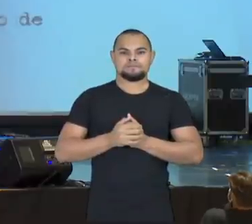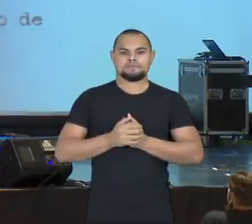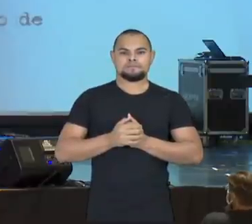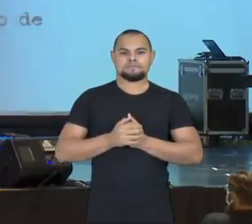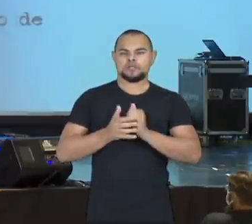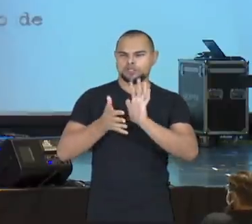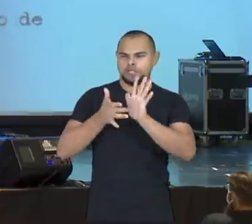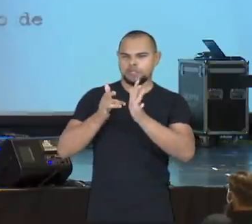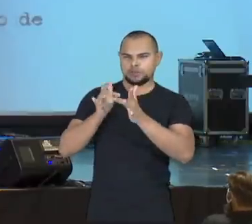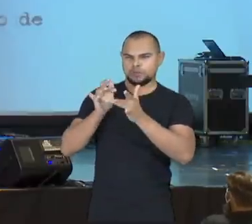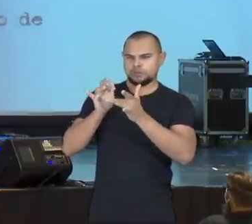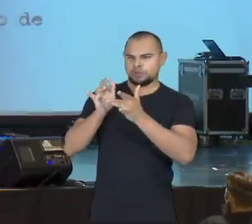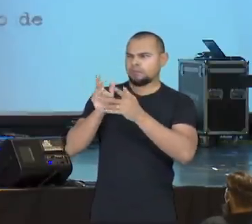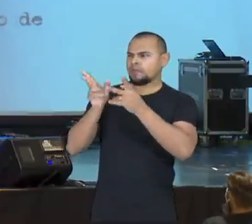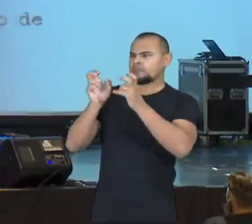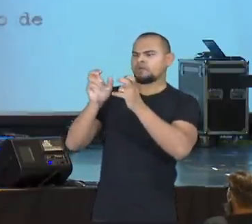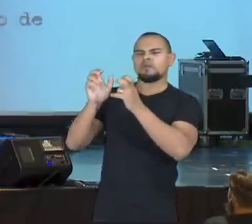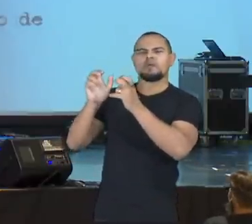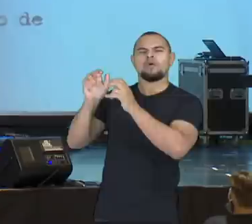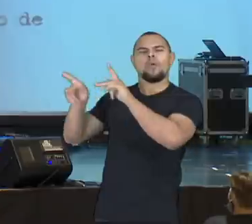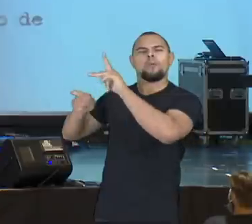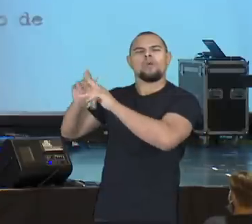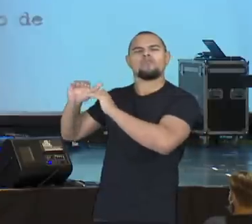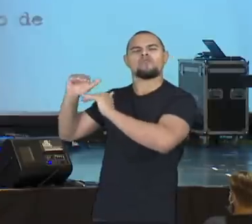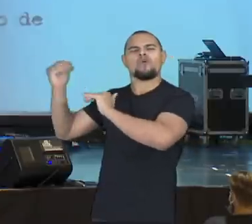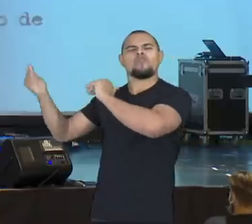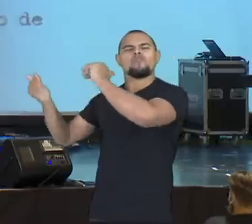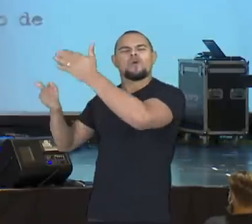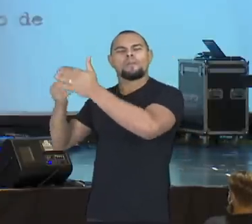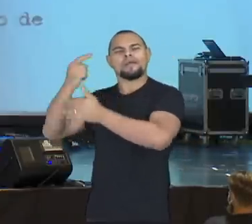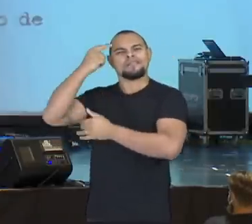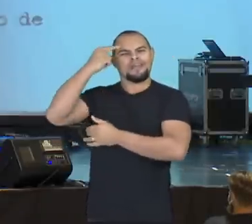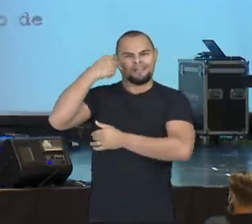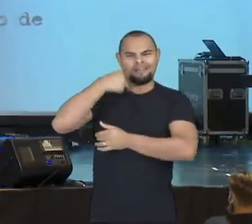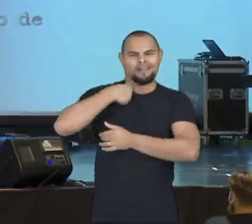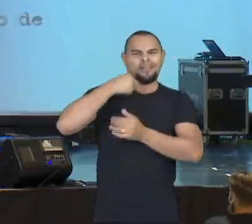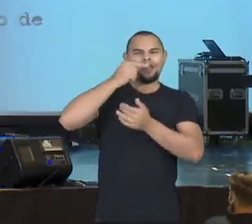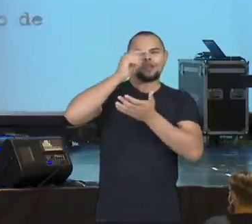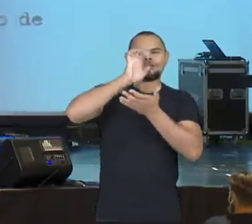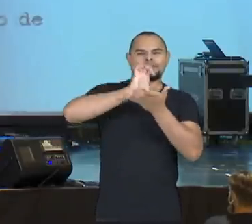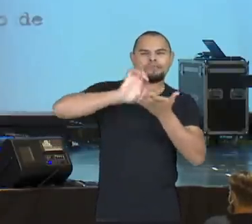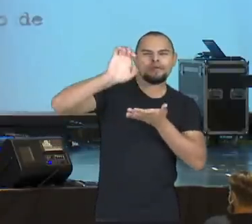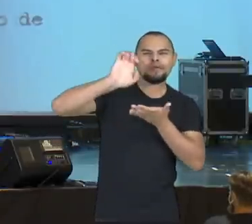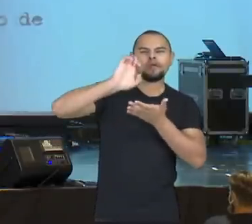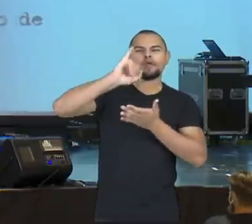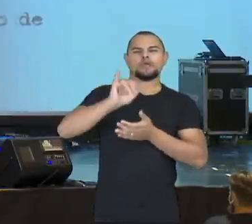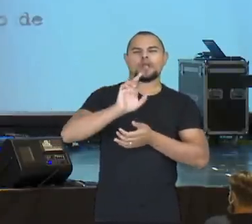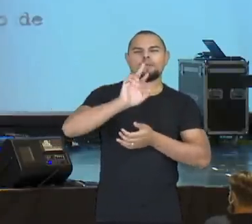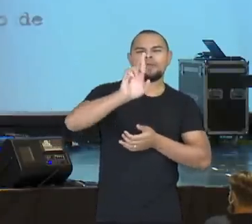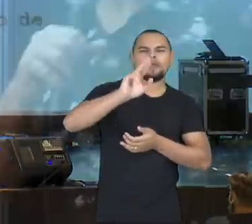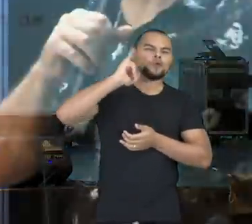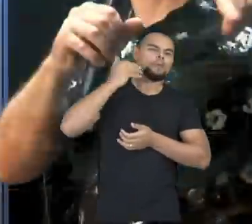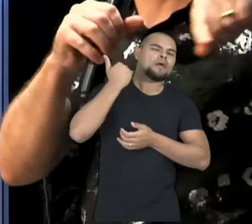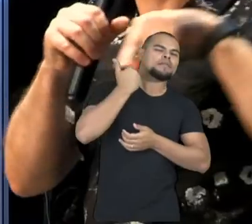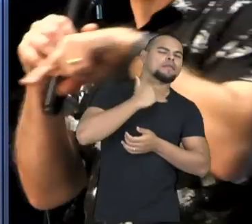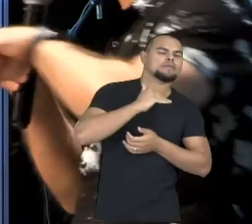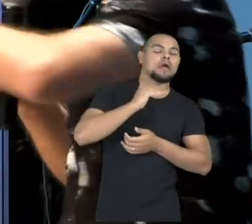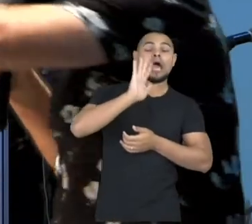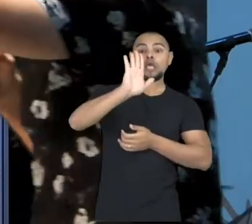as pessoas de fora achavam que ele era João Batista, Elias, Jeremias ou um dos profetas, e aí ele olha para eles.